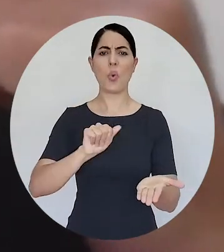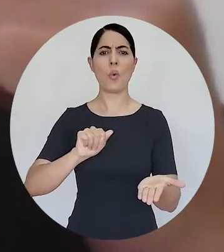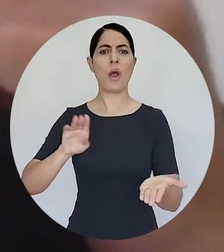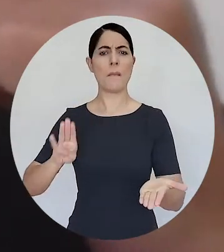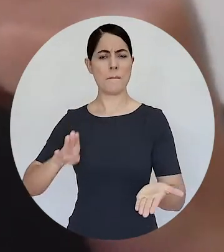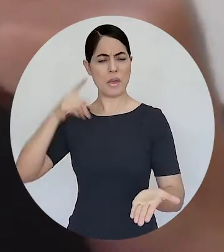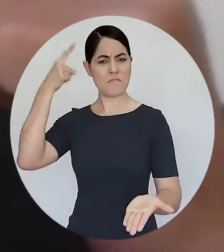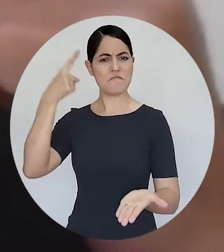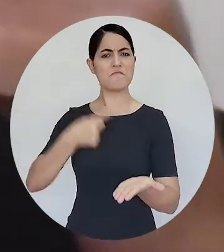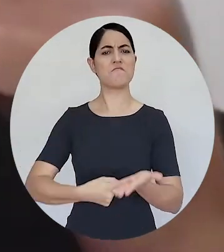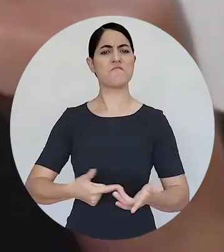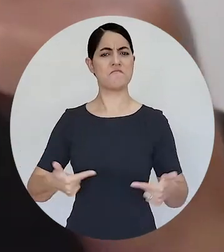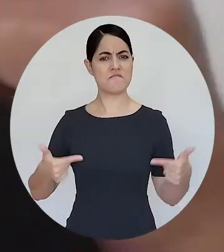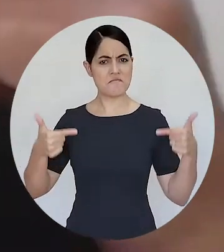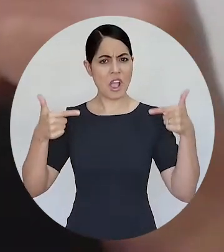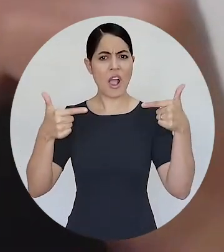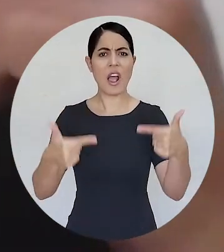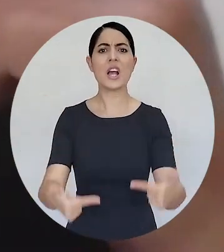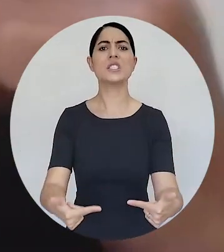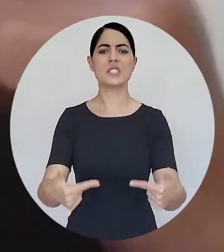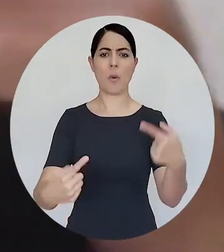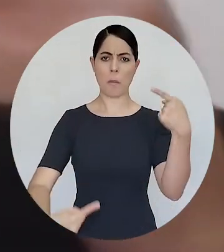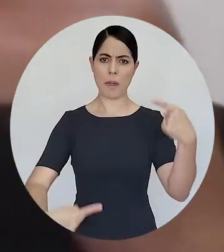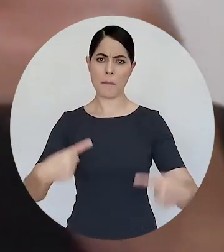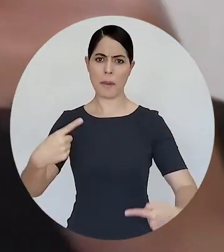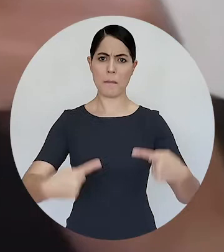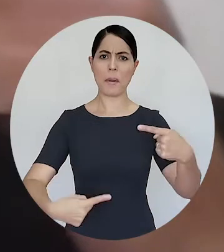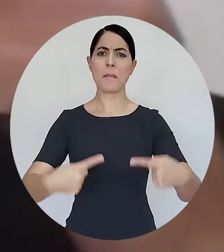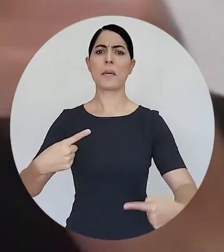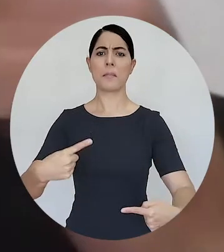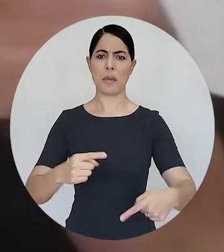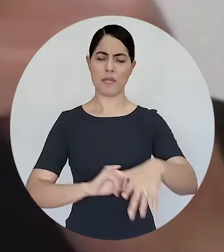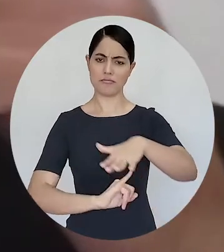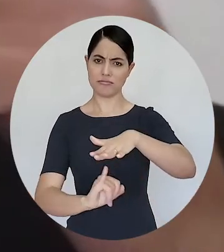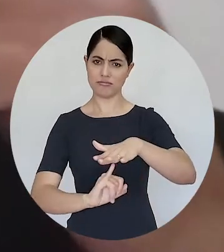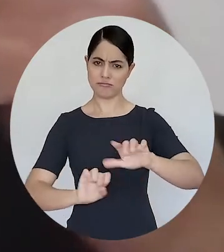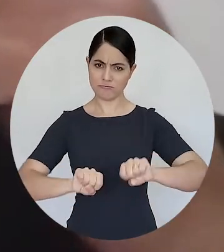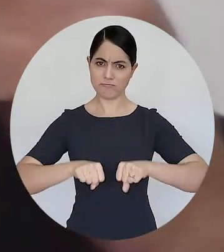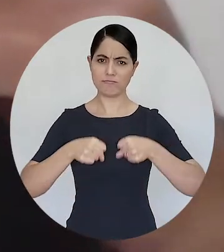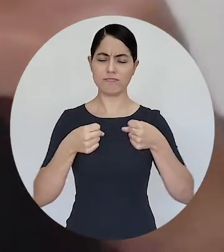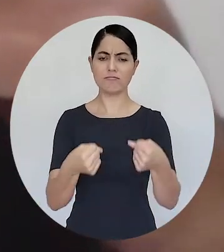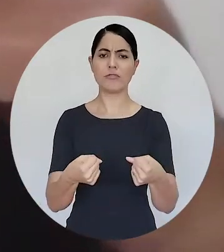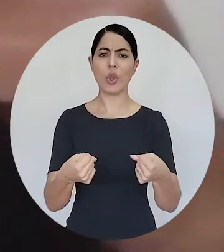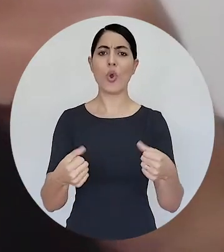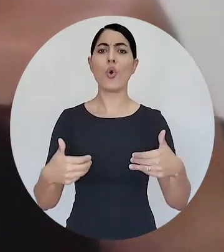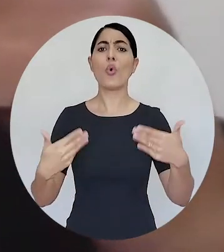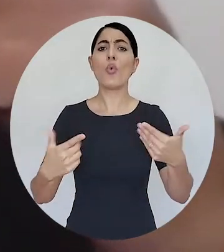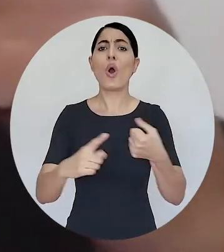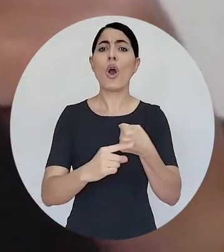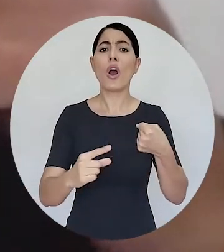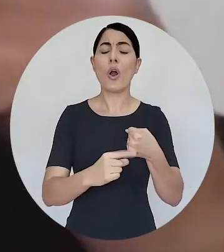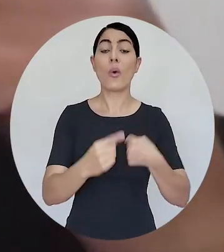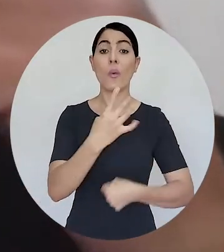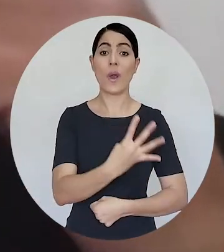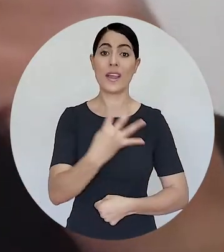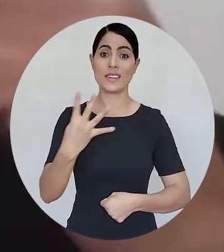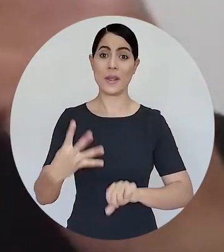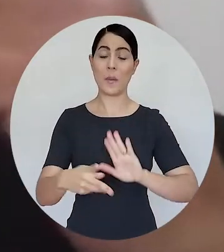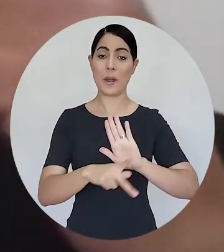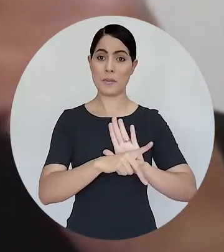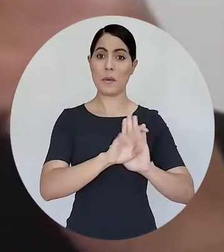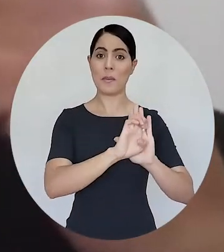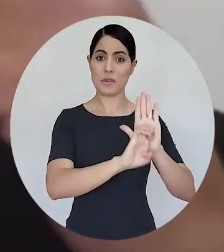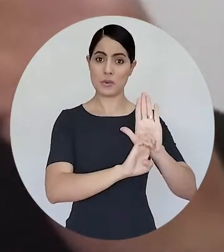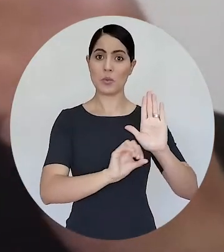a concretização de suas finalidades políticas institucionais, fixadas no artigo 44.1 do Estatuto